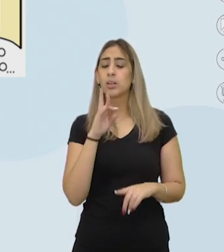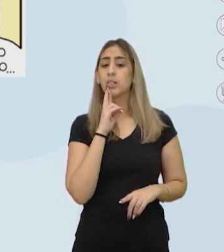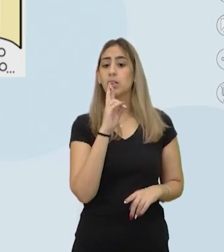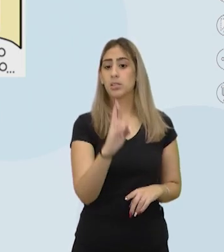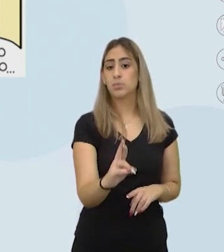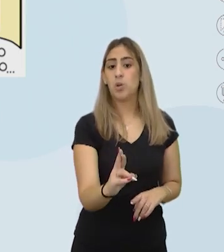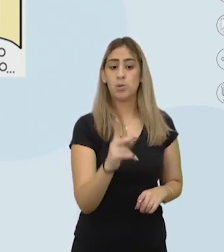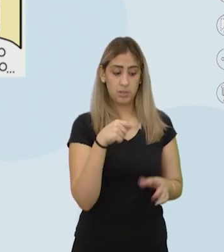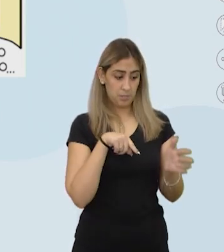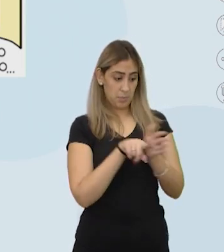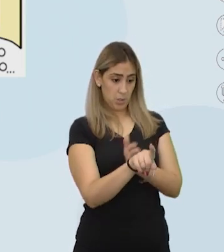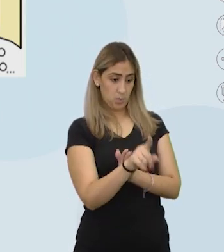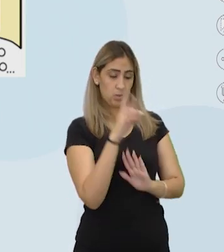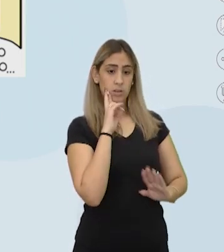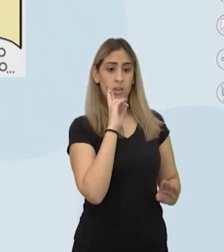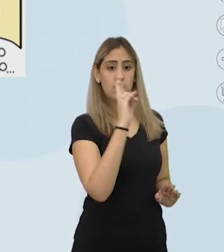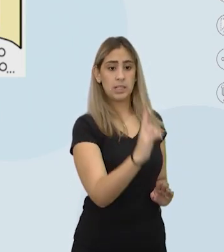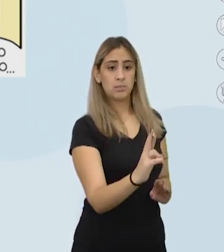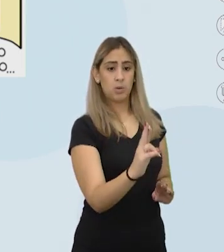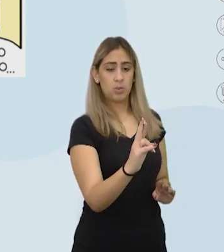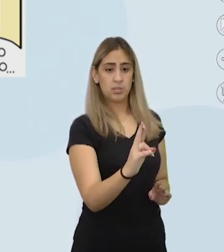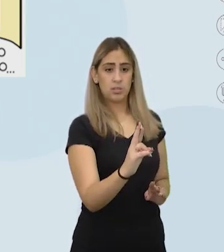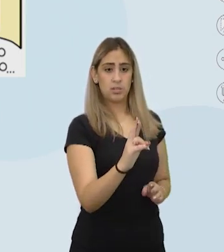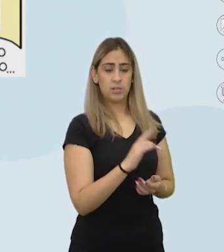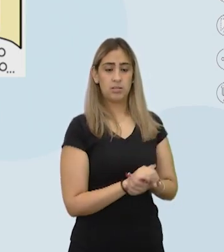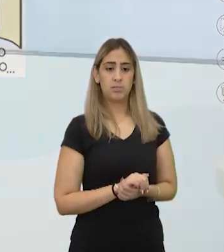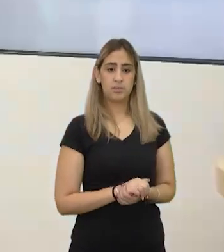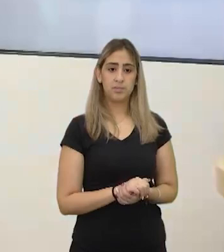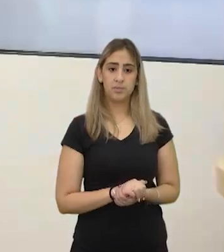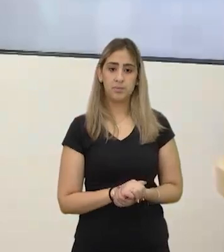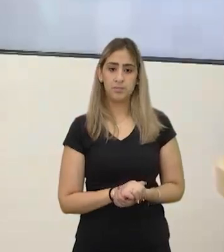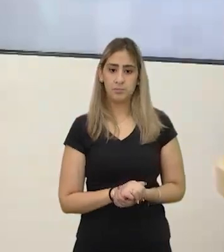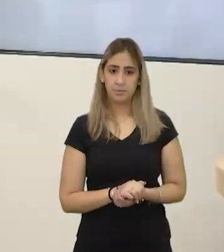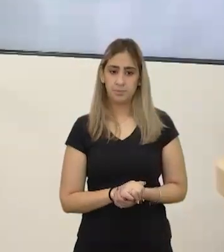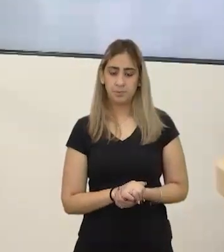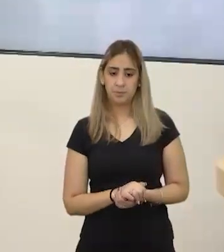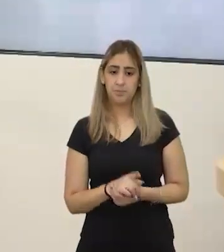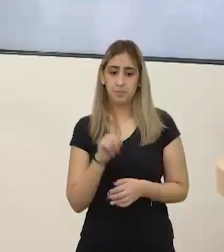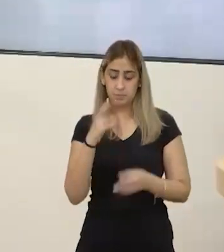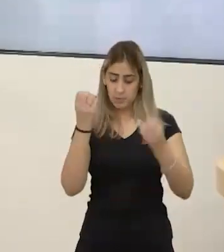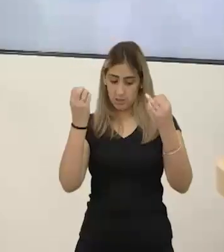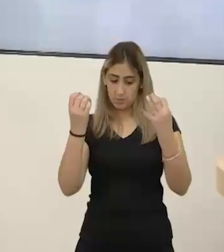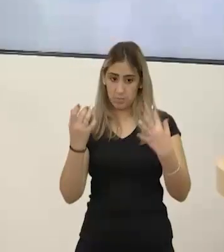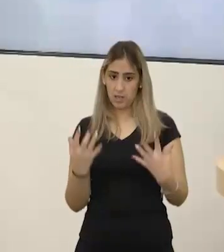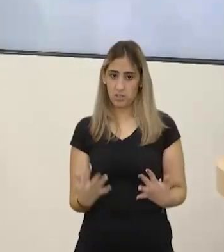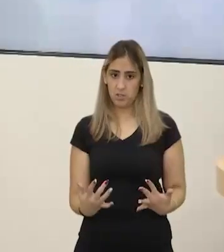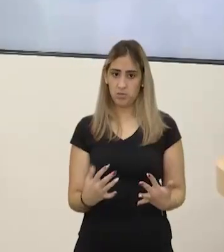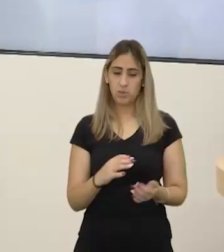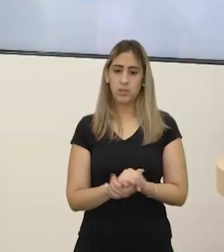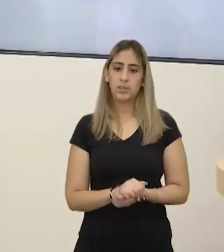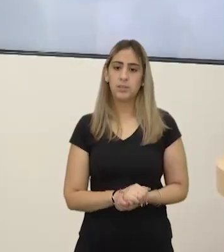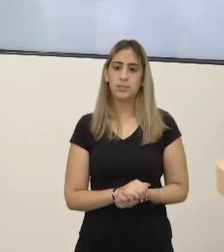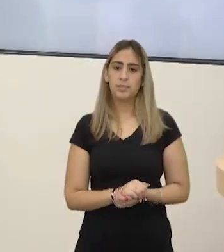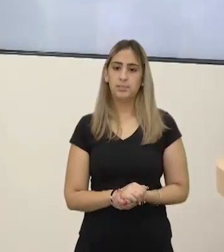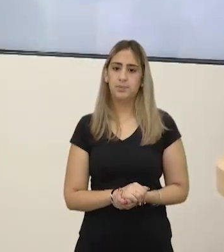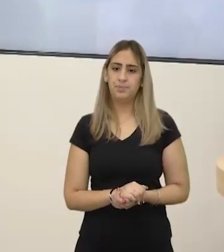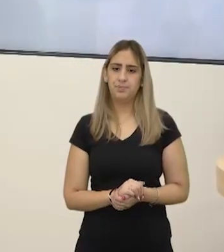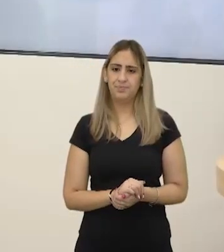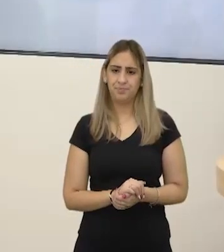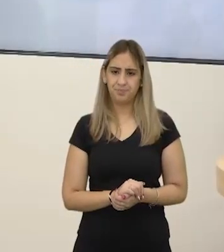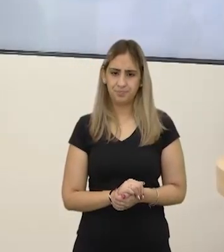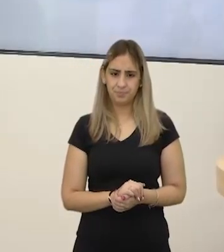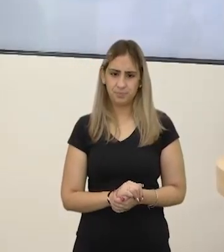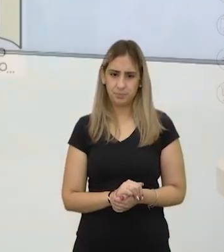para a pergunta que é feita quando fala que é impossível. Então é um porquê o quê? Explicativo, tá? Então nós temos aqui dois casos de